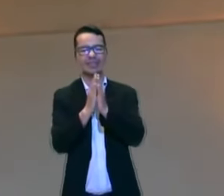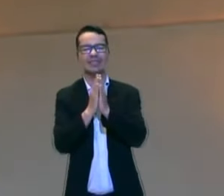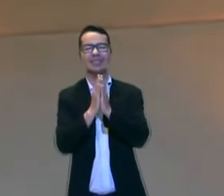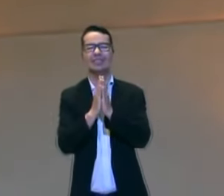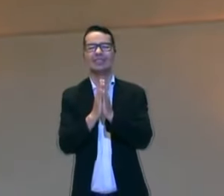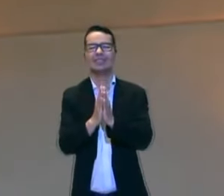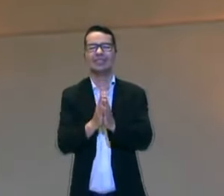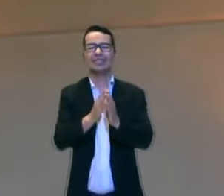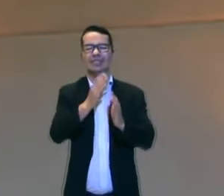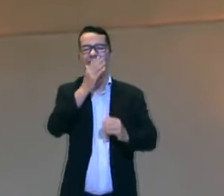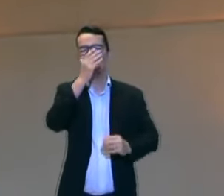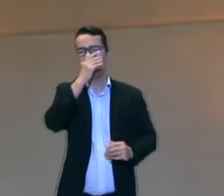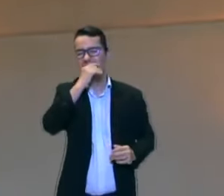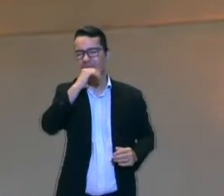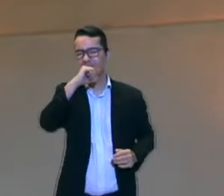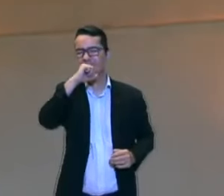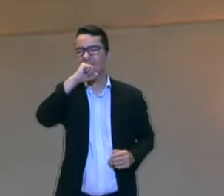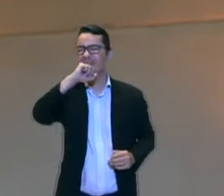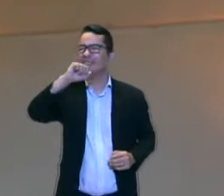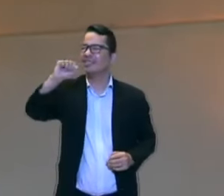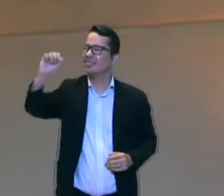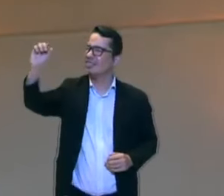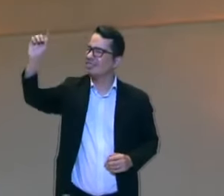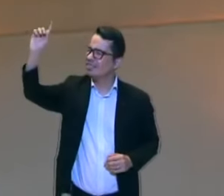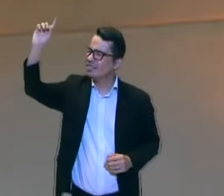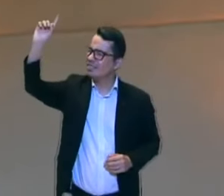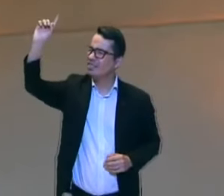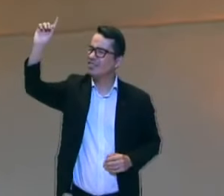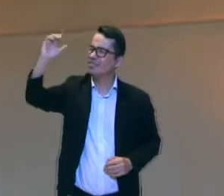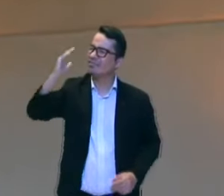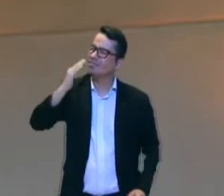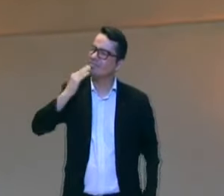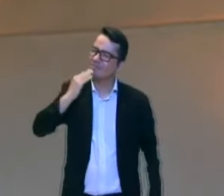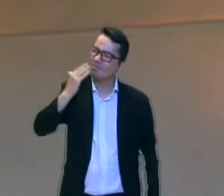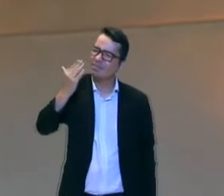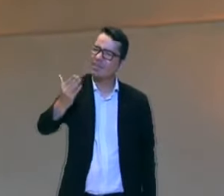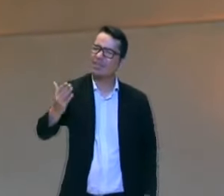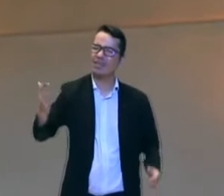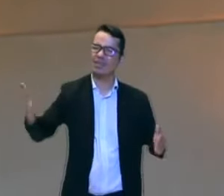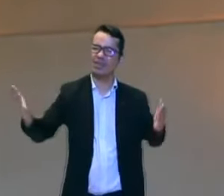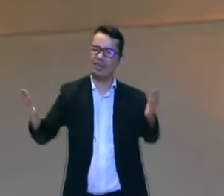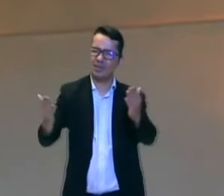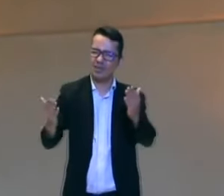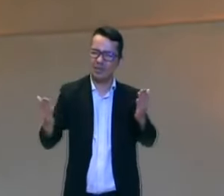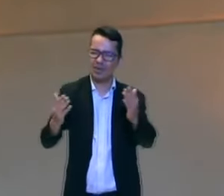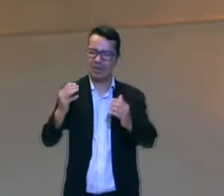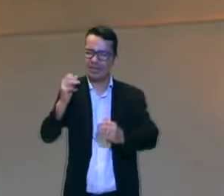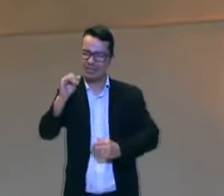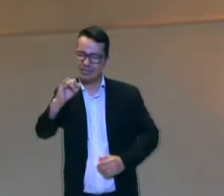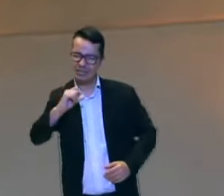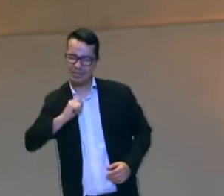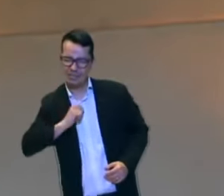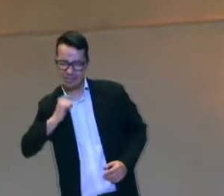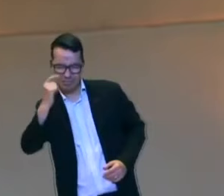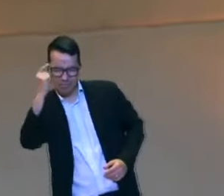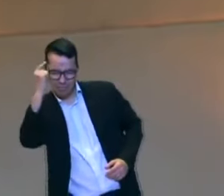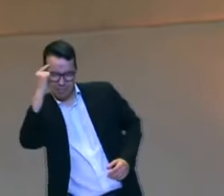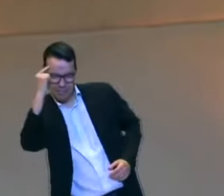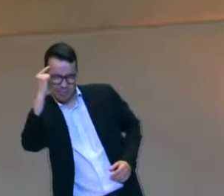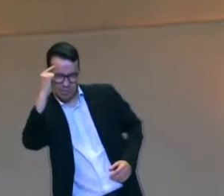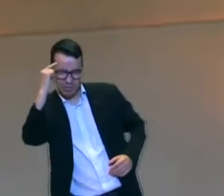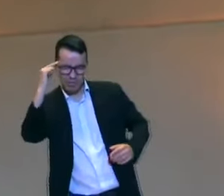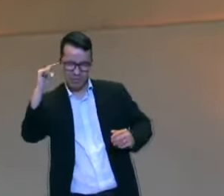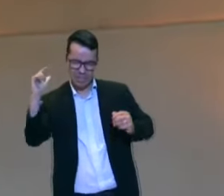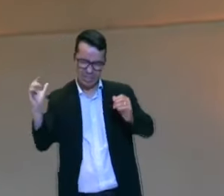toda mentira, sofisma, argumento que se levanta contra o conhecimento de Cristo, todo tipo